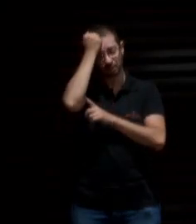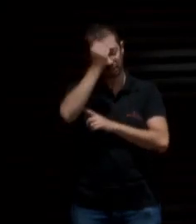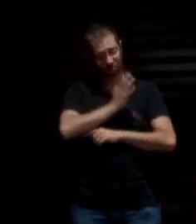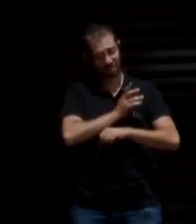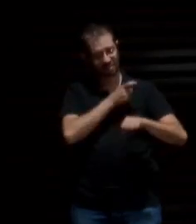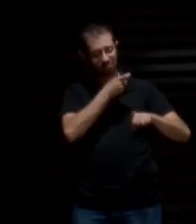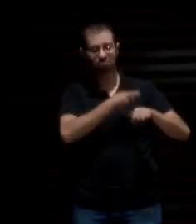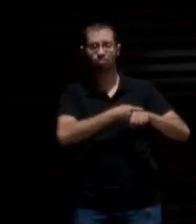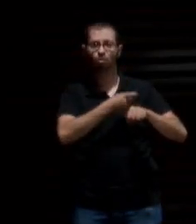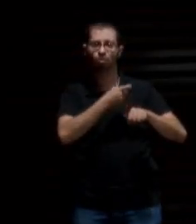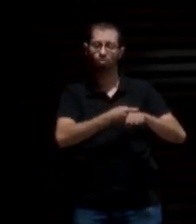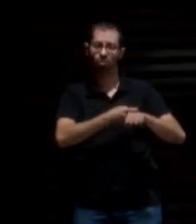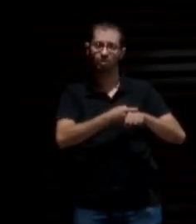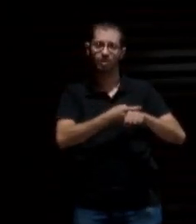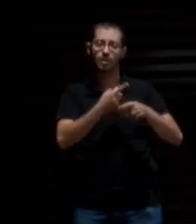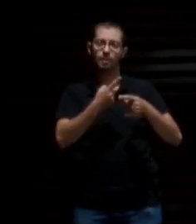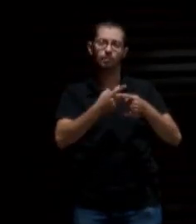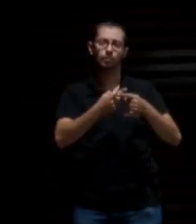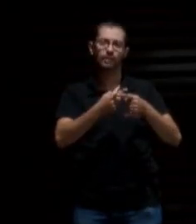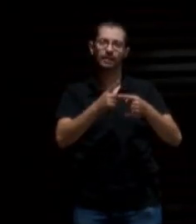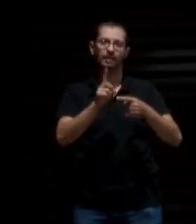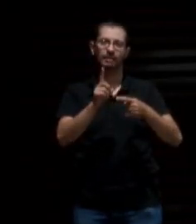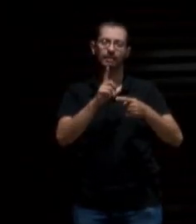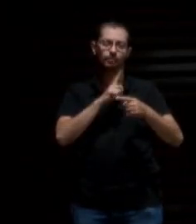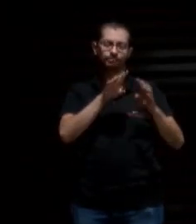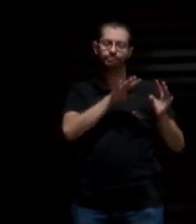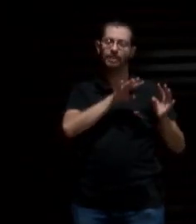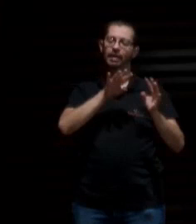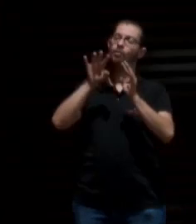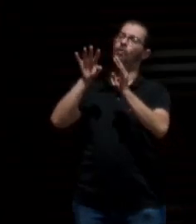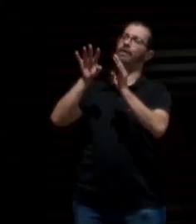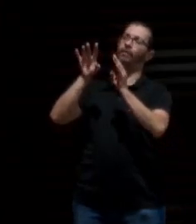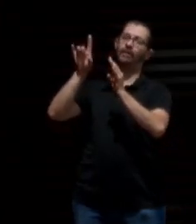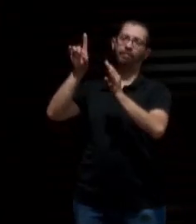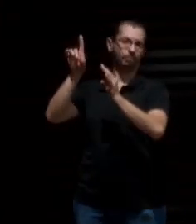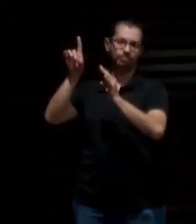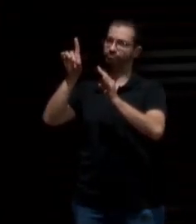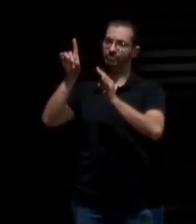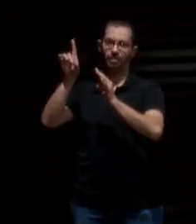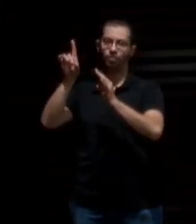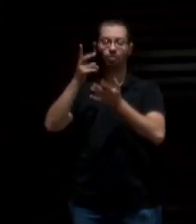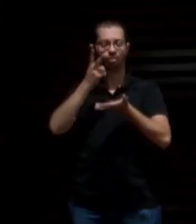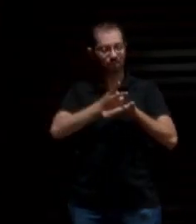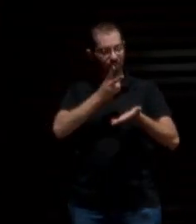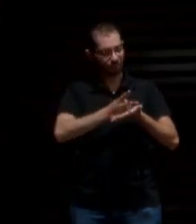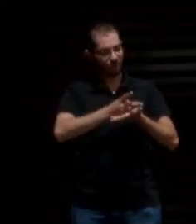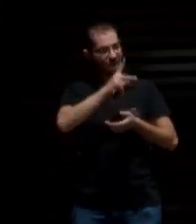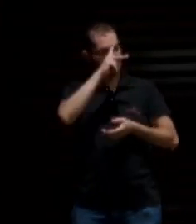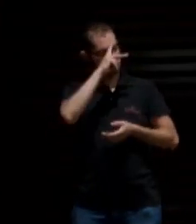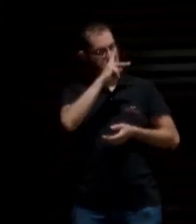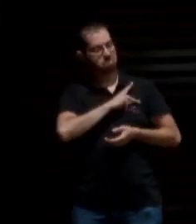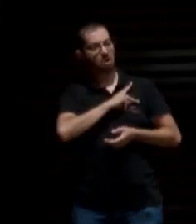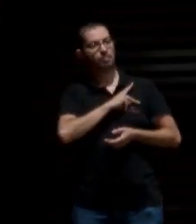coração, porque não se voltaram ao Senhor, continuam na sua autoconfiança, pelo que o Senhor corta de Israel